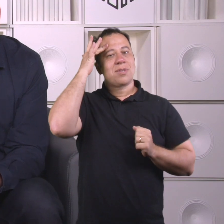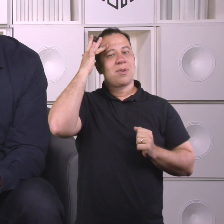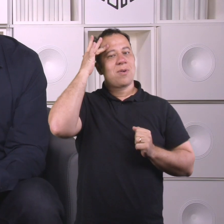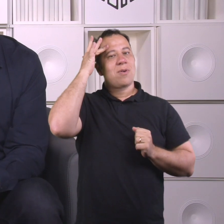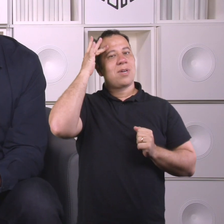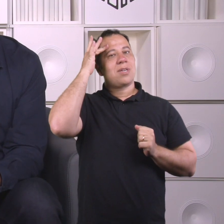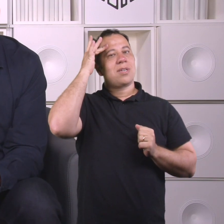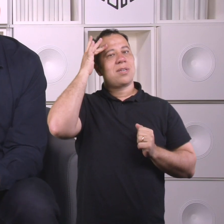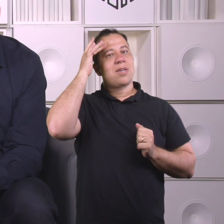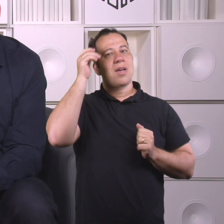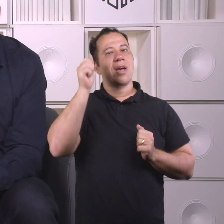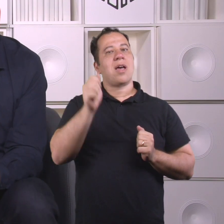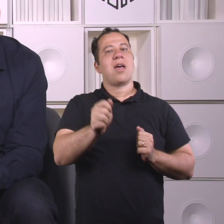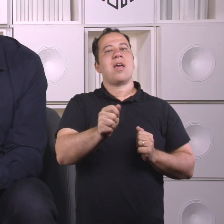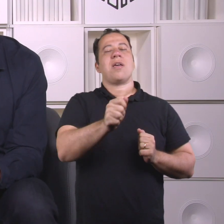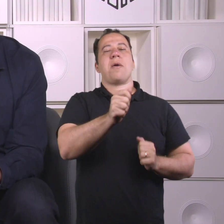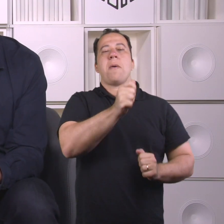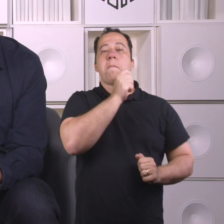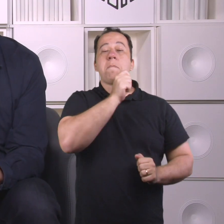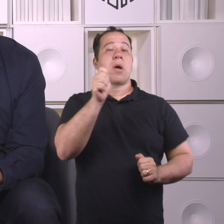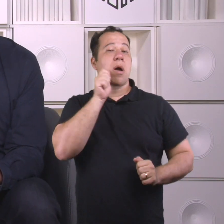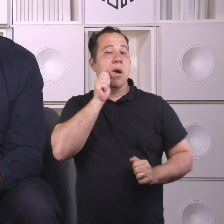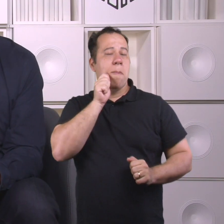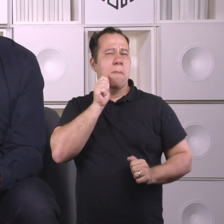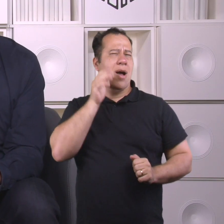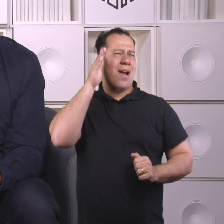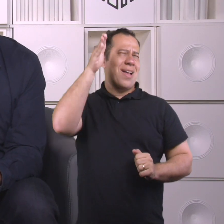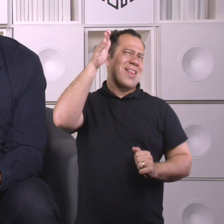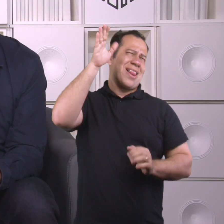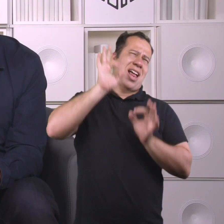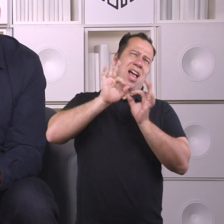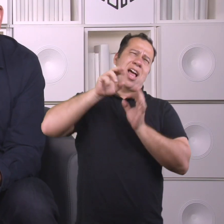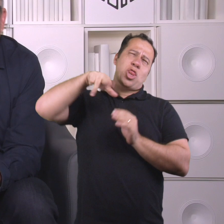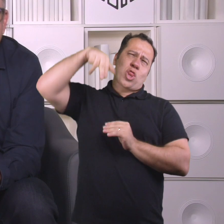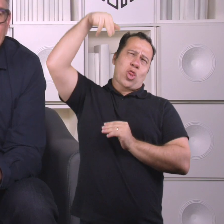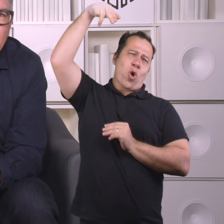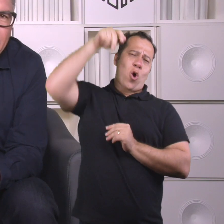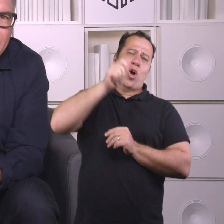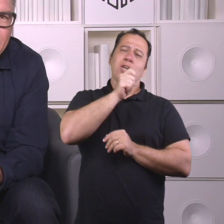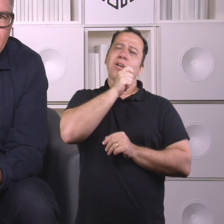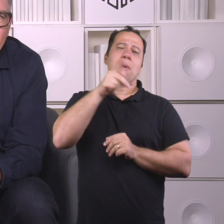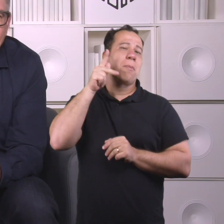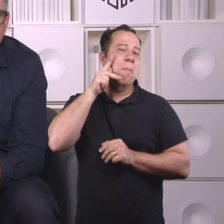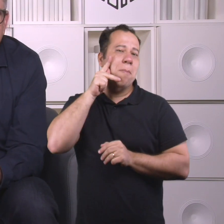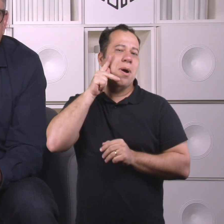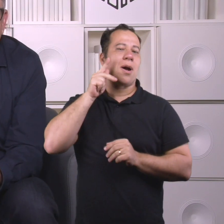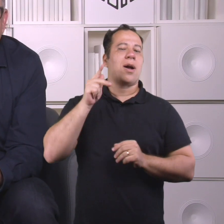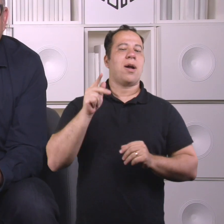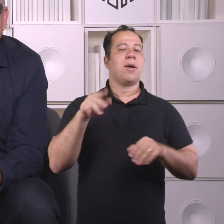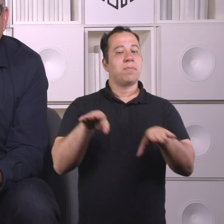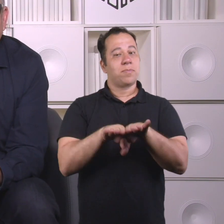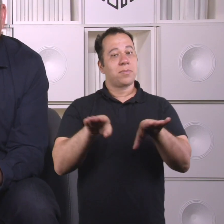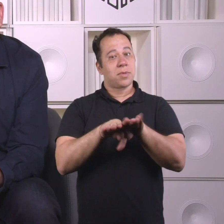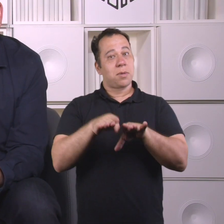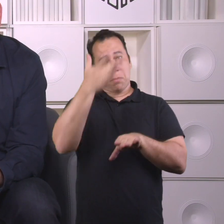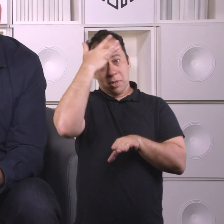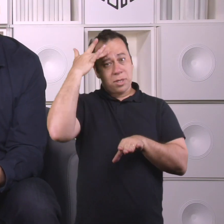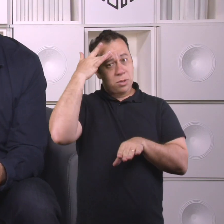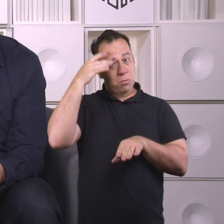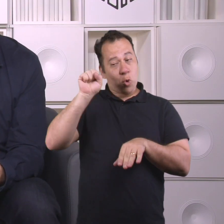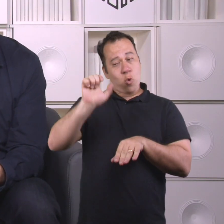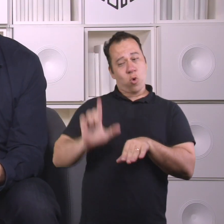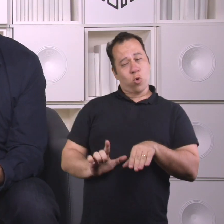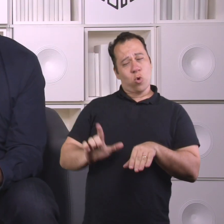lá em Macapá, no Amapá, bem ao norte do nosso país. E também os irmãos que se reúnem